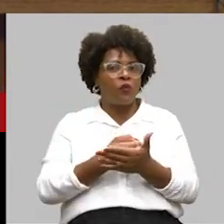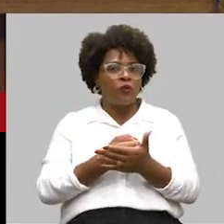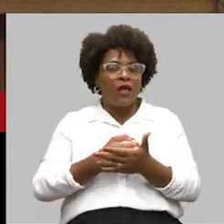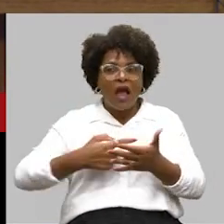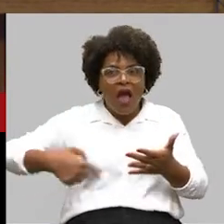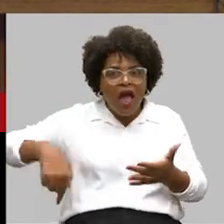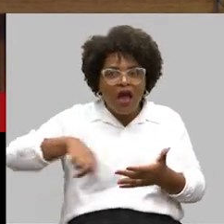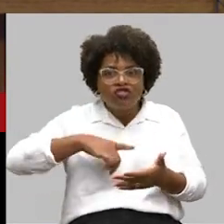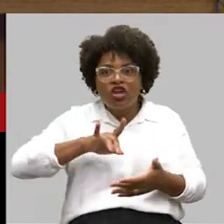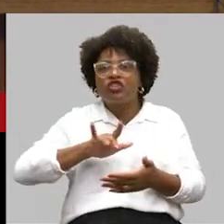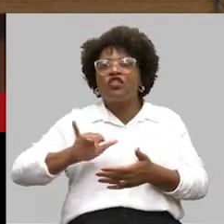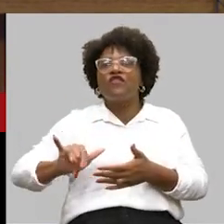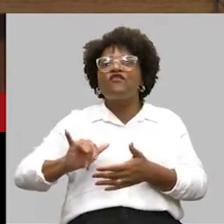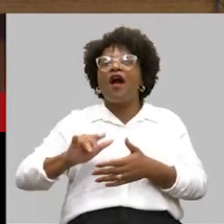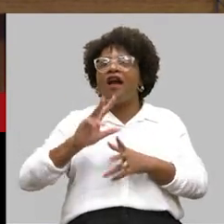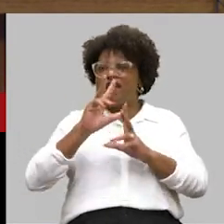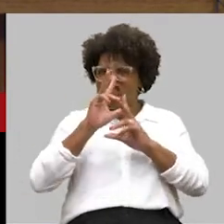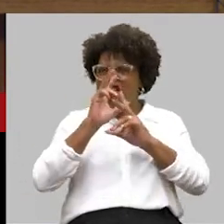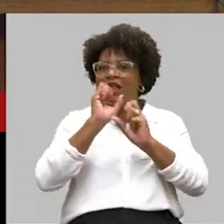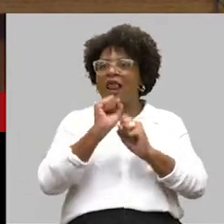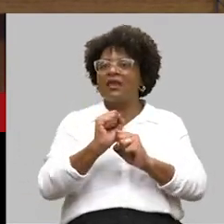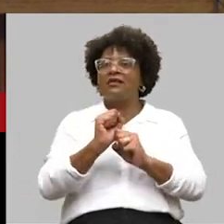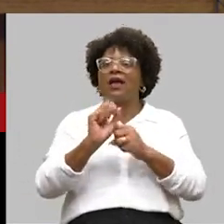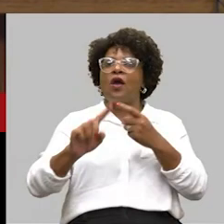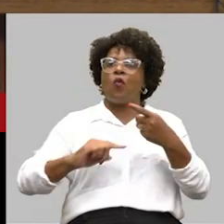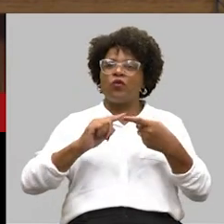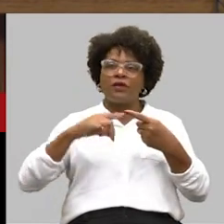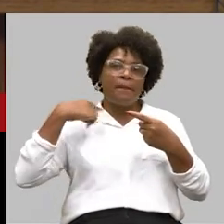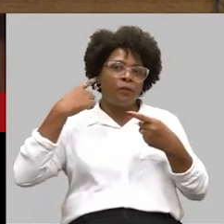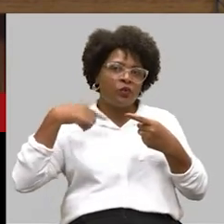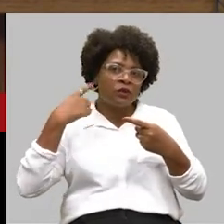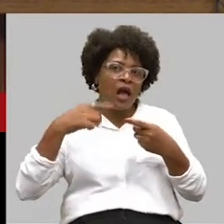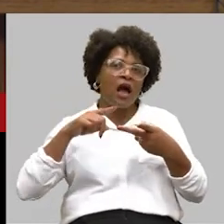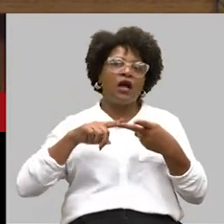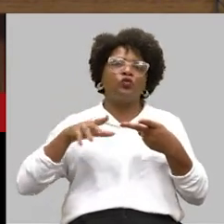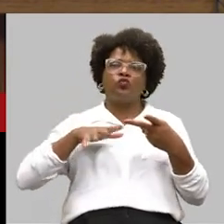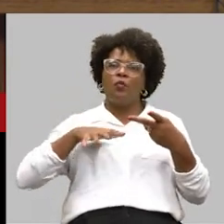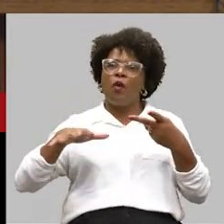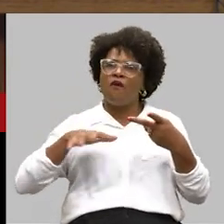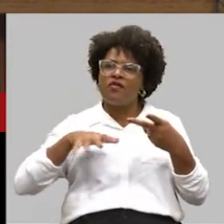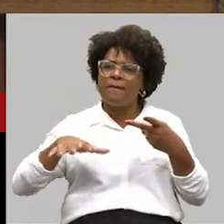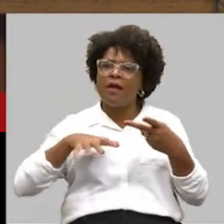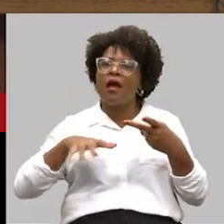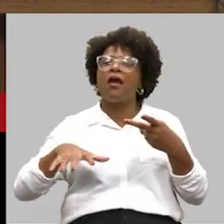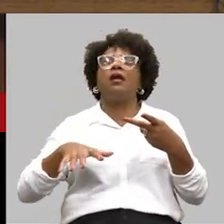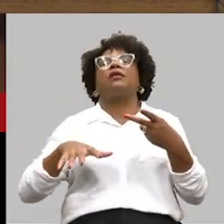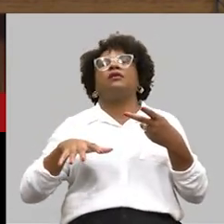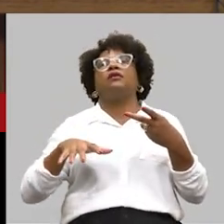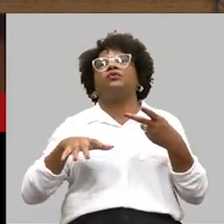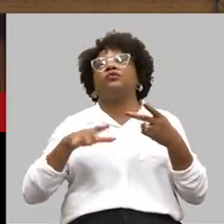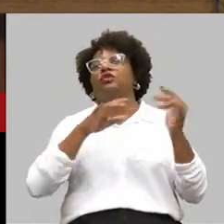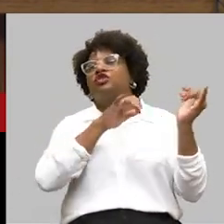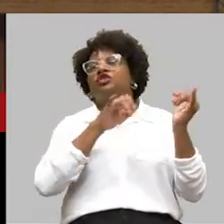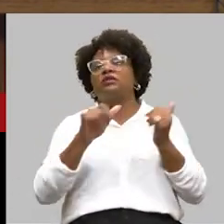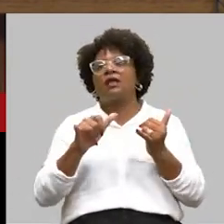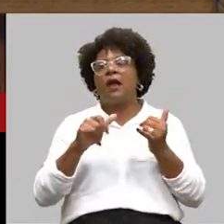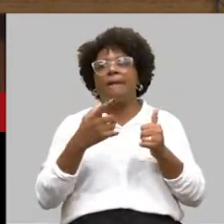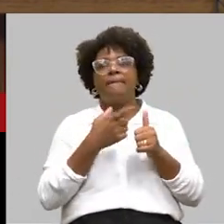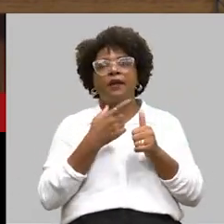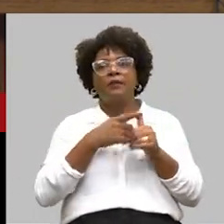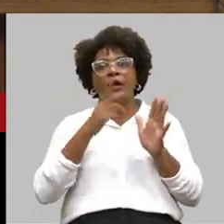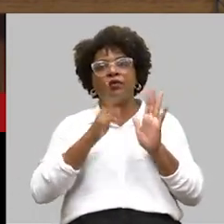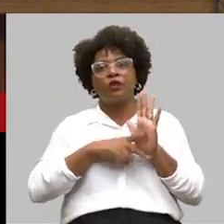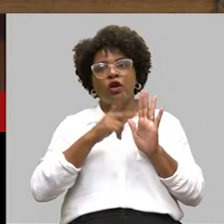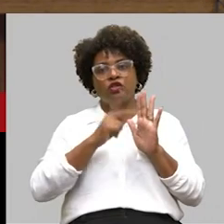os deputados nossos os movimentos nossos né e e dizer que o o primeiro projeto da deputada